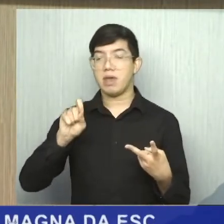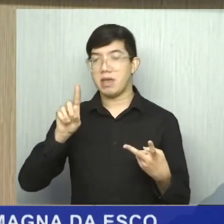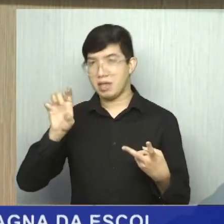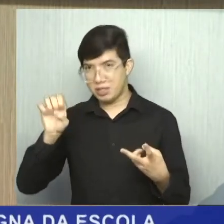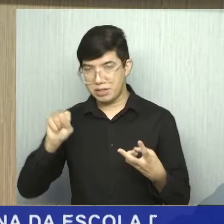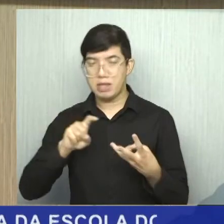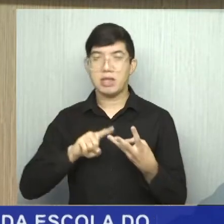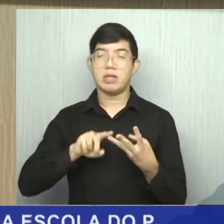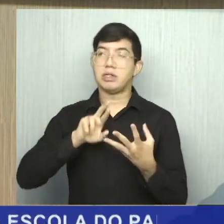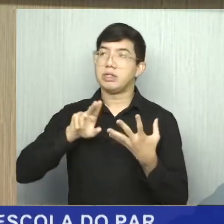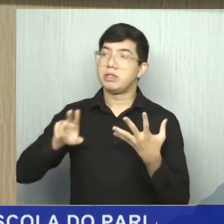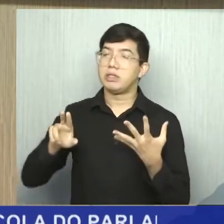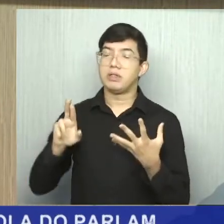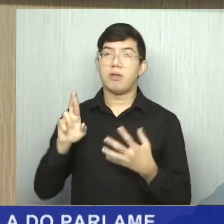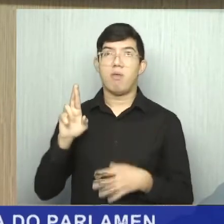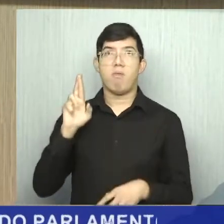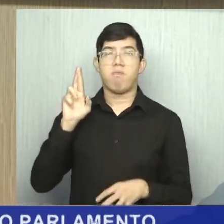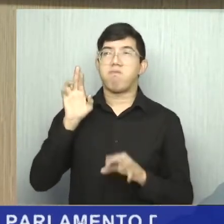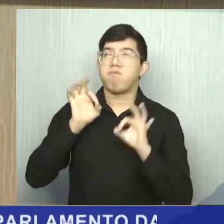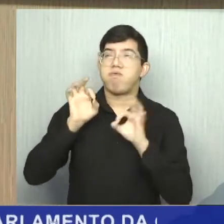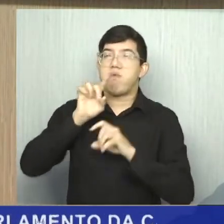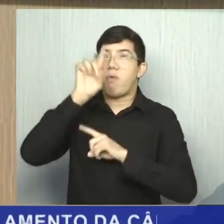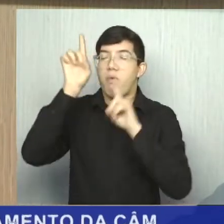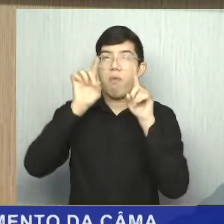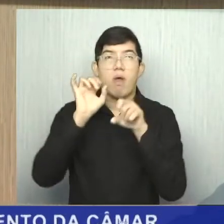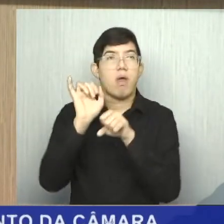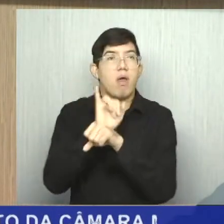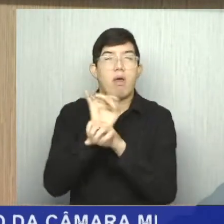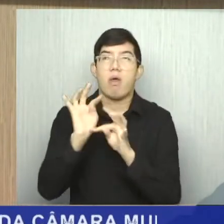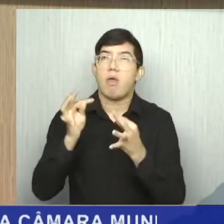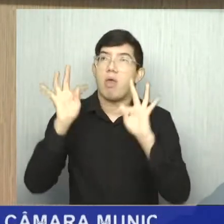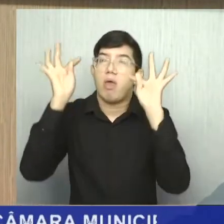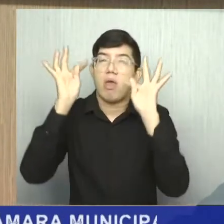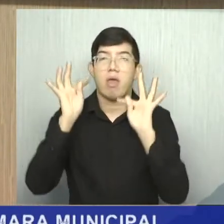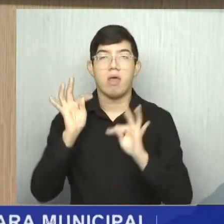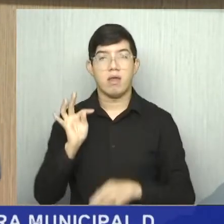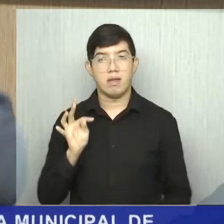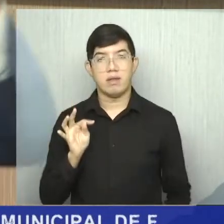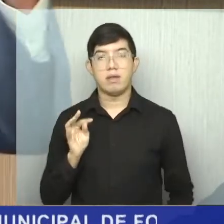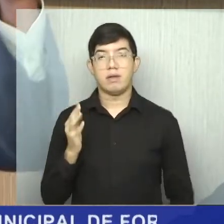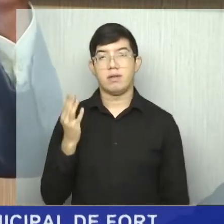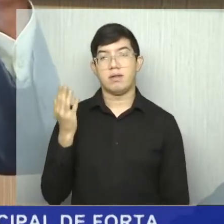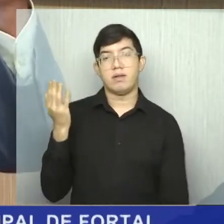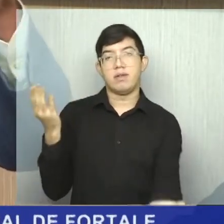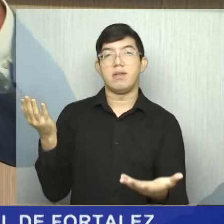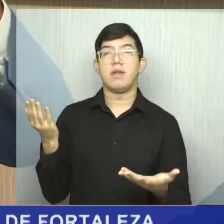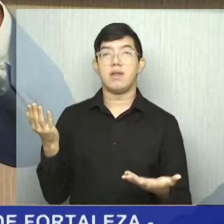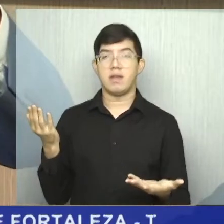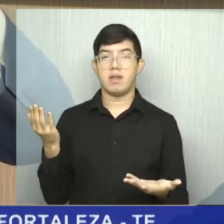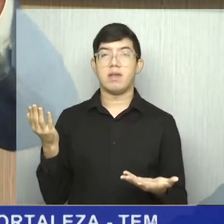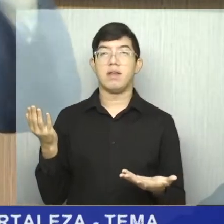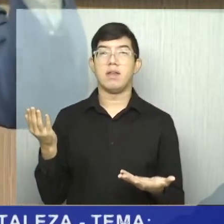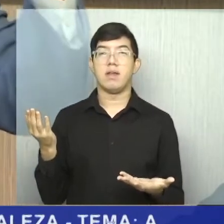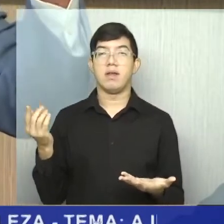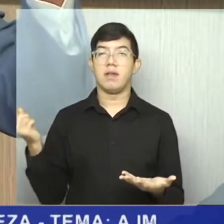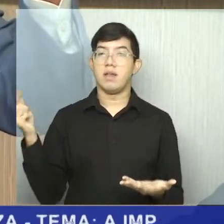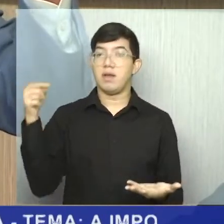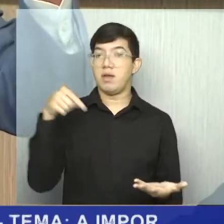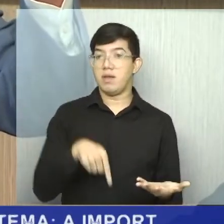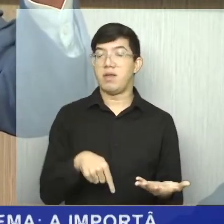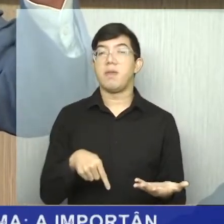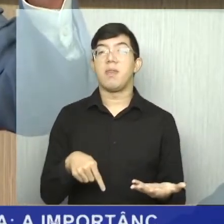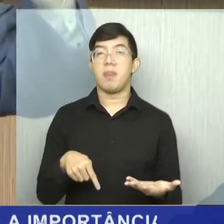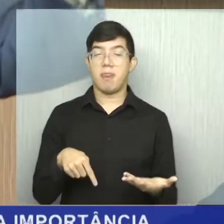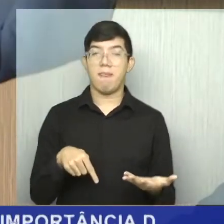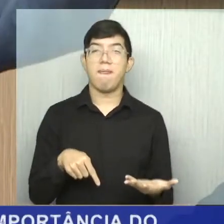pode. Porque, por exemplo, esse Elon Musk que veio aqui no hotel, ele obriga o presidente do Brasil, só o Bolsonaro